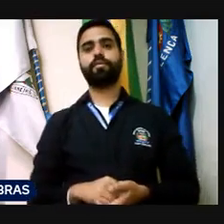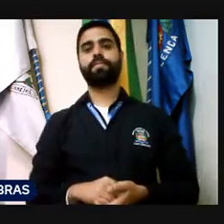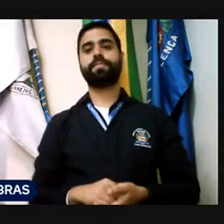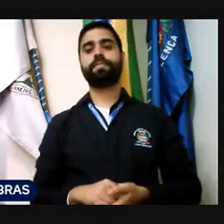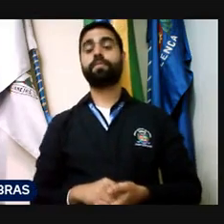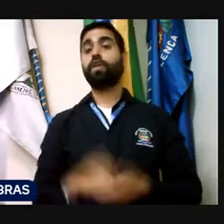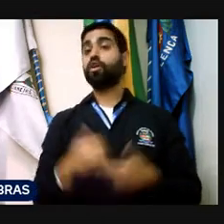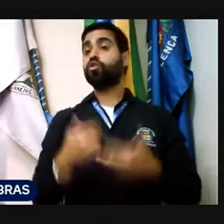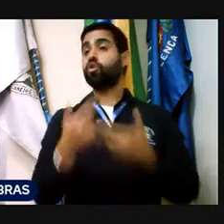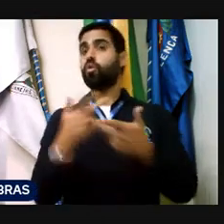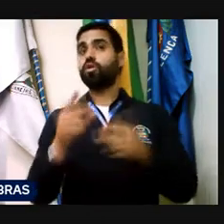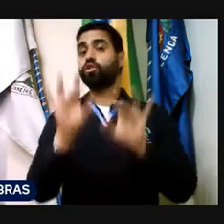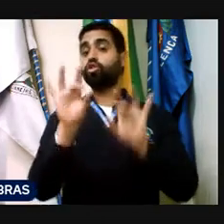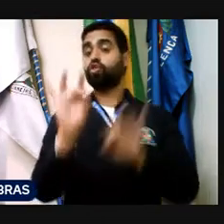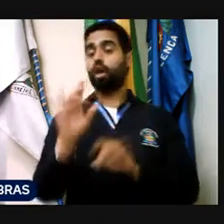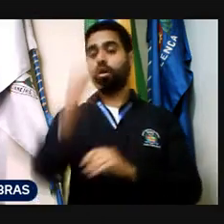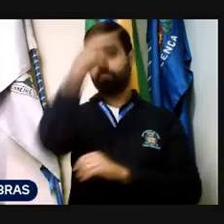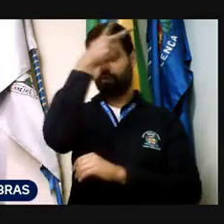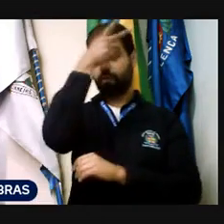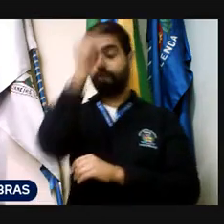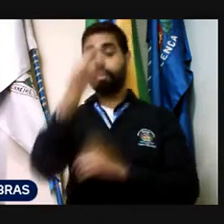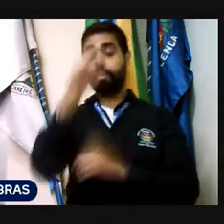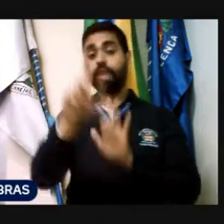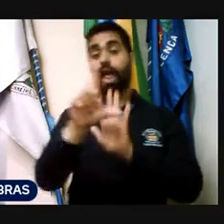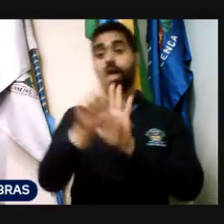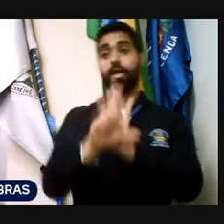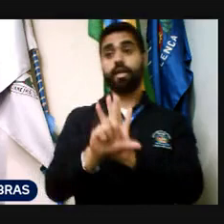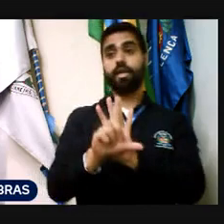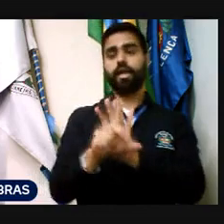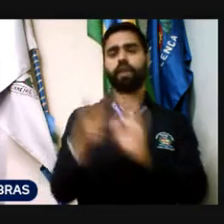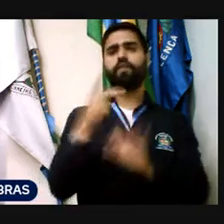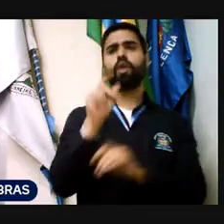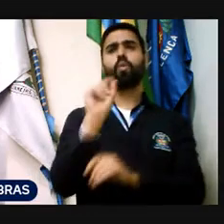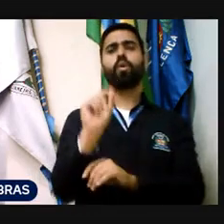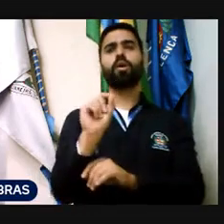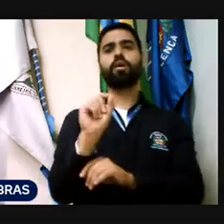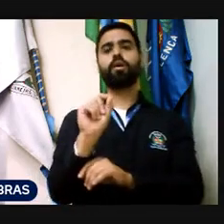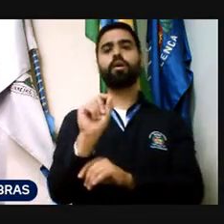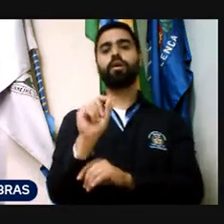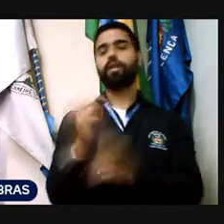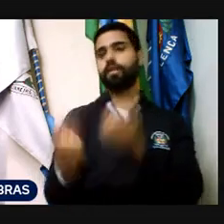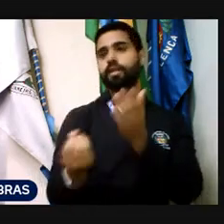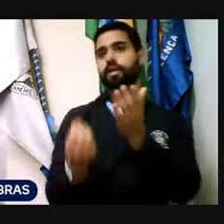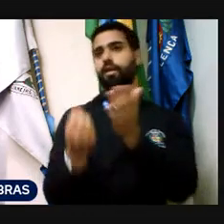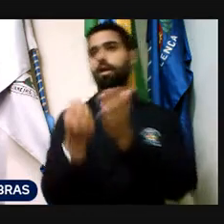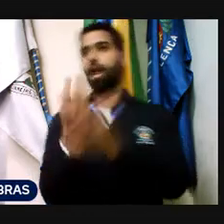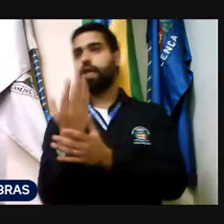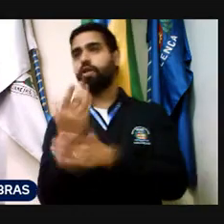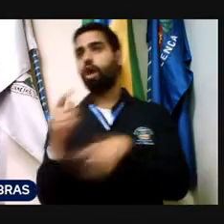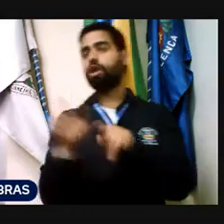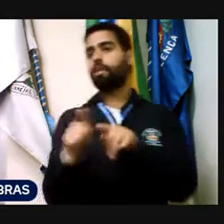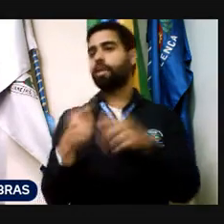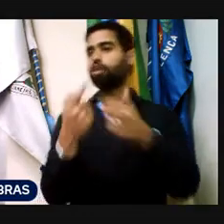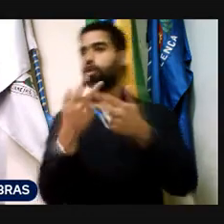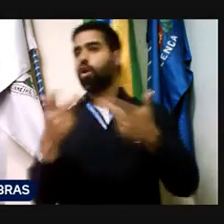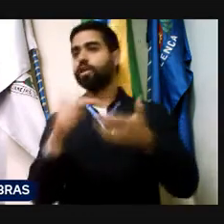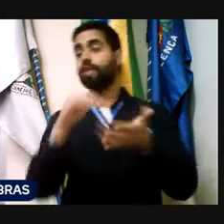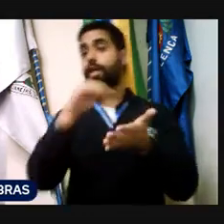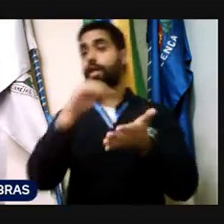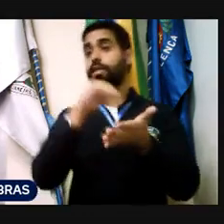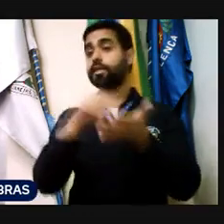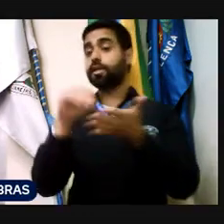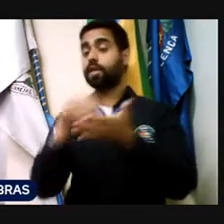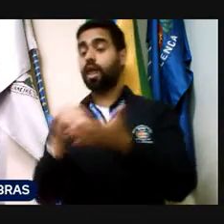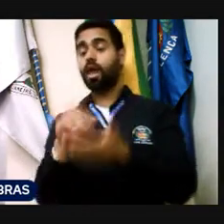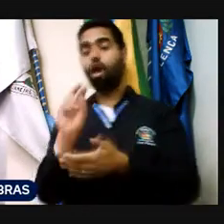de iniciativa exclusiva do prefeito as leis que disponham sobre criação, estruturação e atribuições de secretarias ou